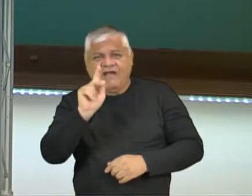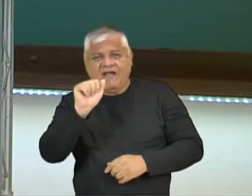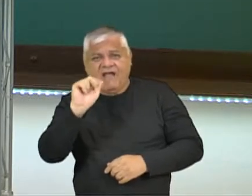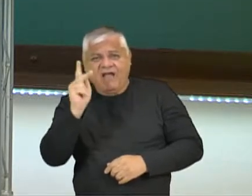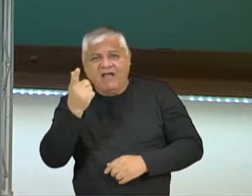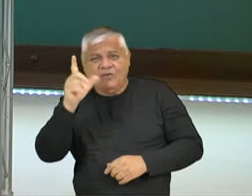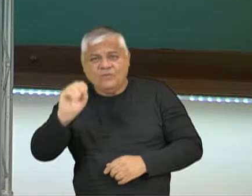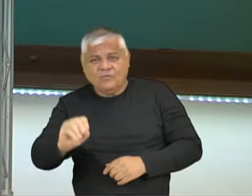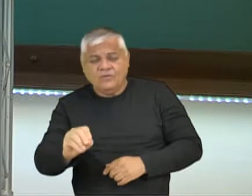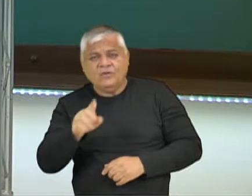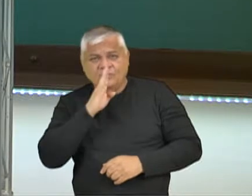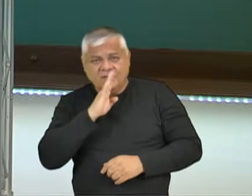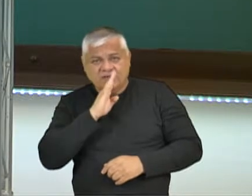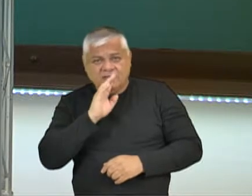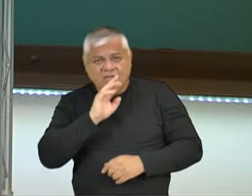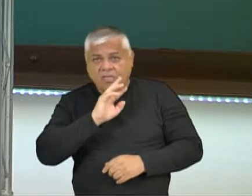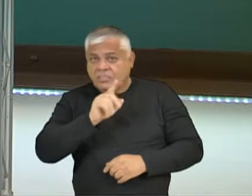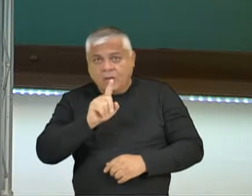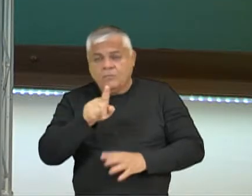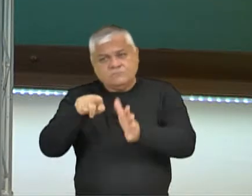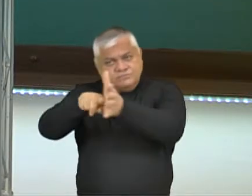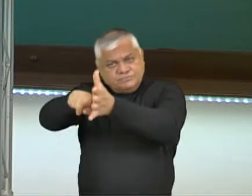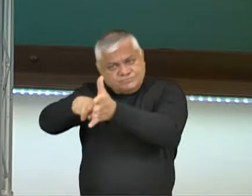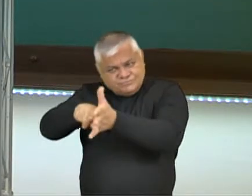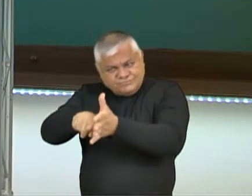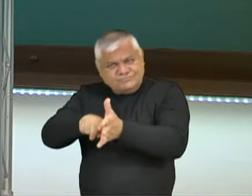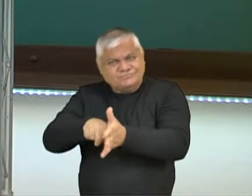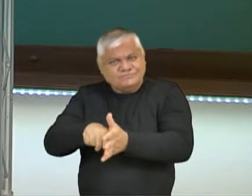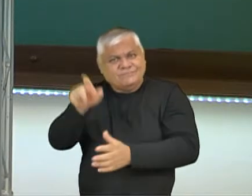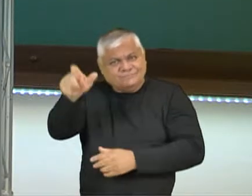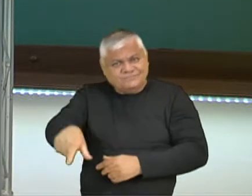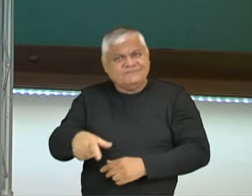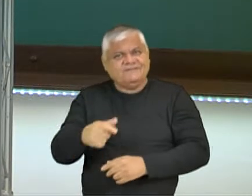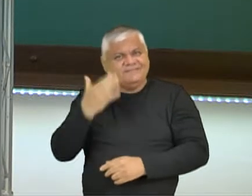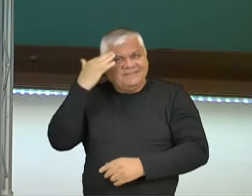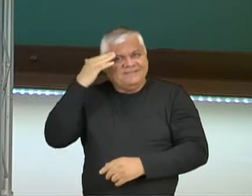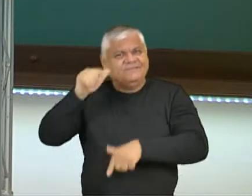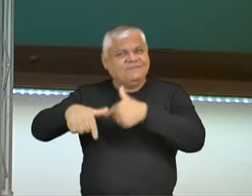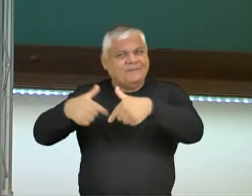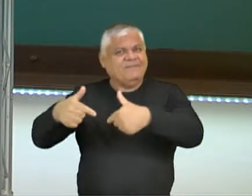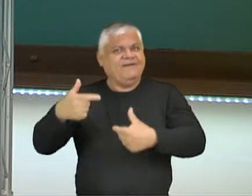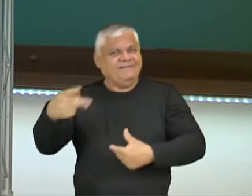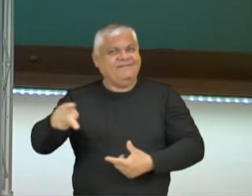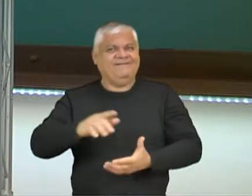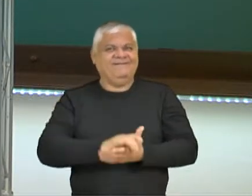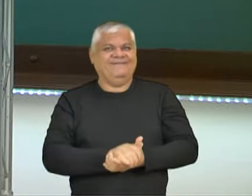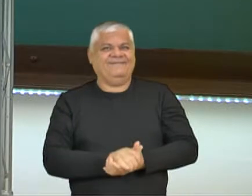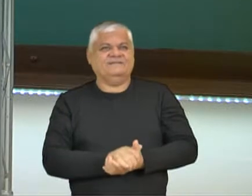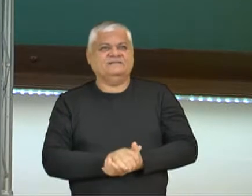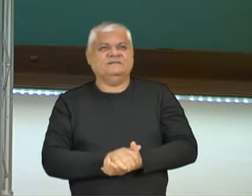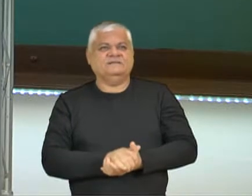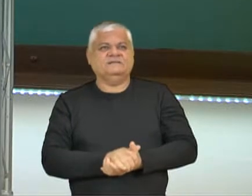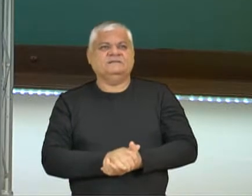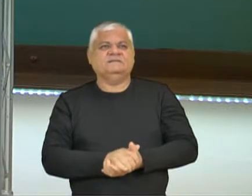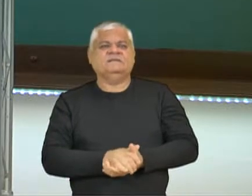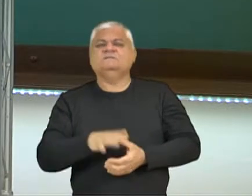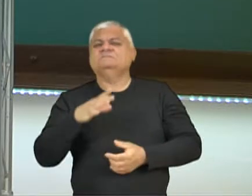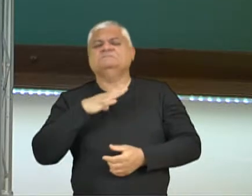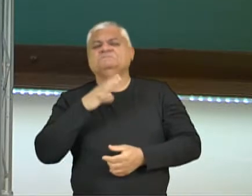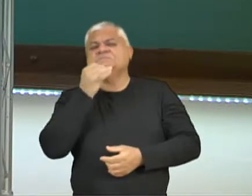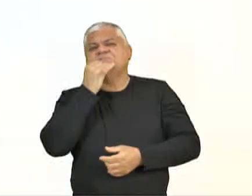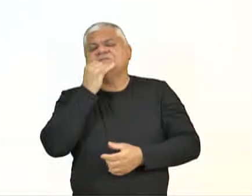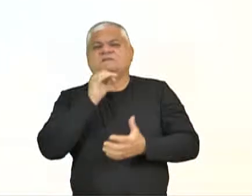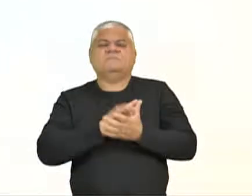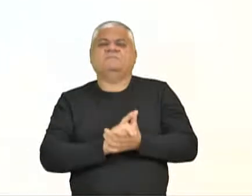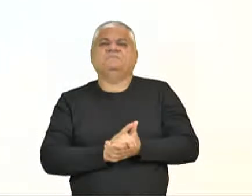você dar uma pesquisada aí e entender e ver o trabalho dela, ok? Com viagens impossíveis